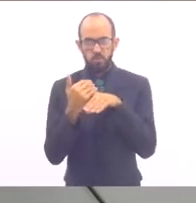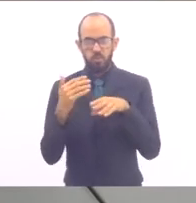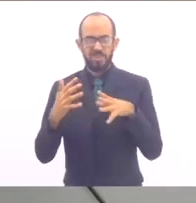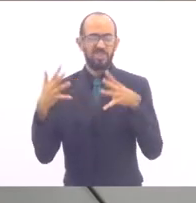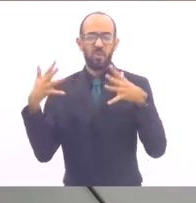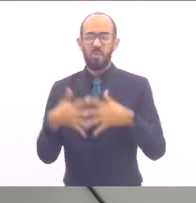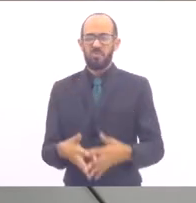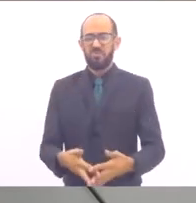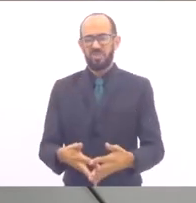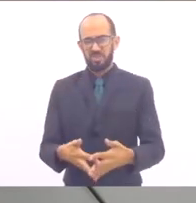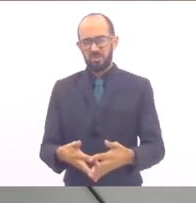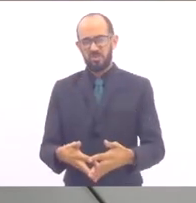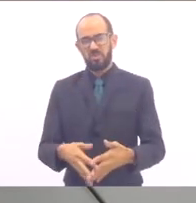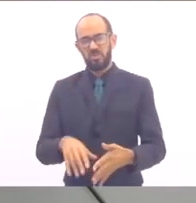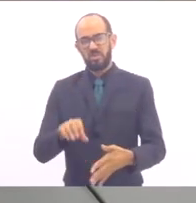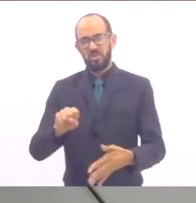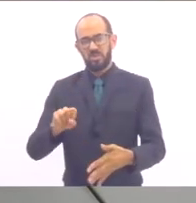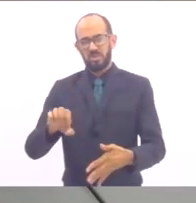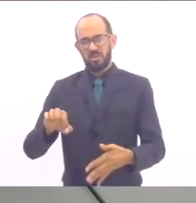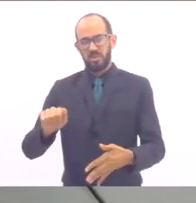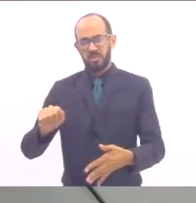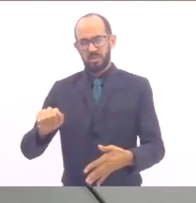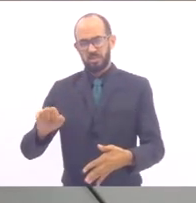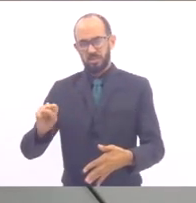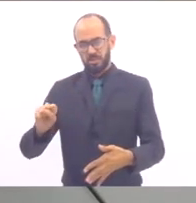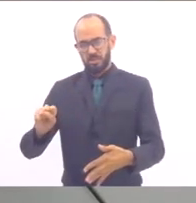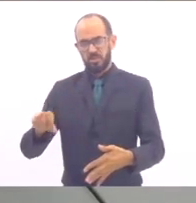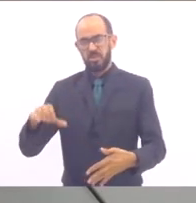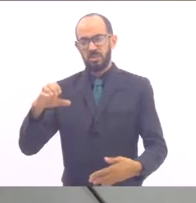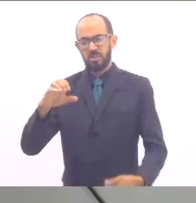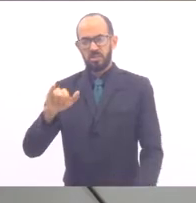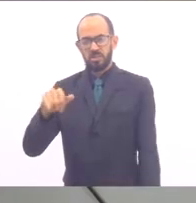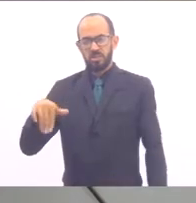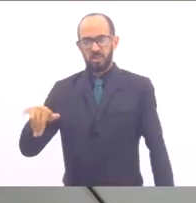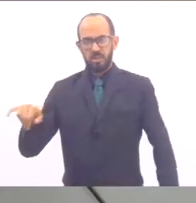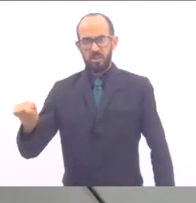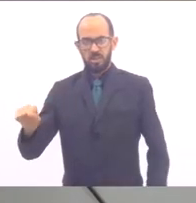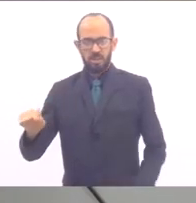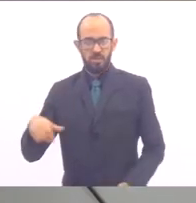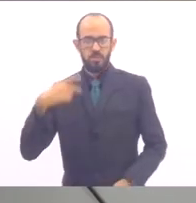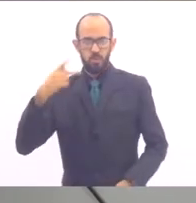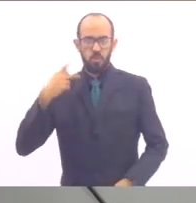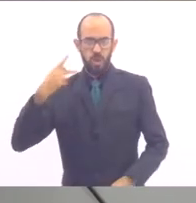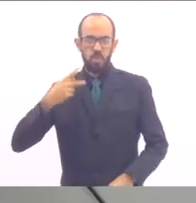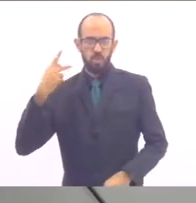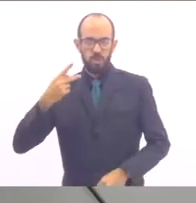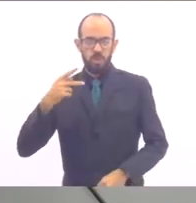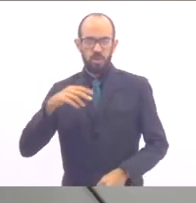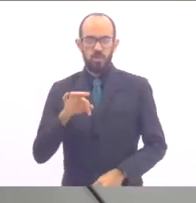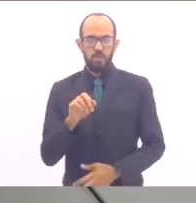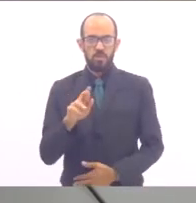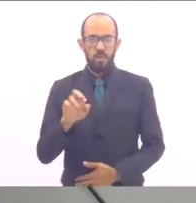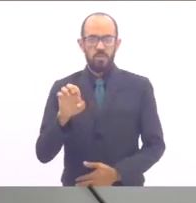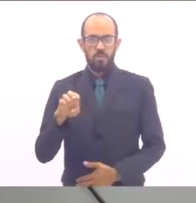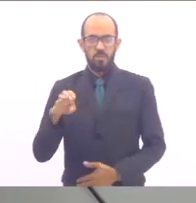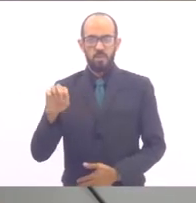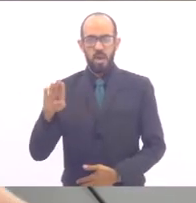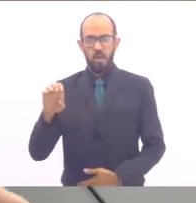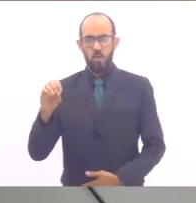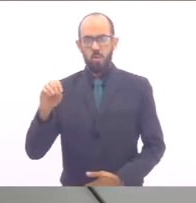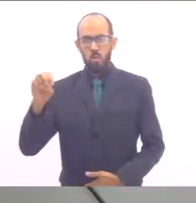esse conflito, entre SES, INEAS, Procuradoria, RAC, FEBRACON e os grandes geradores. Entrar um consenso